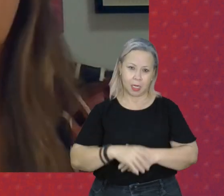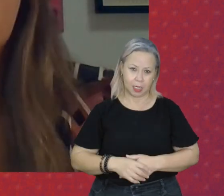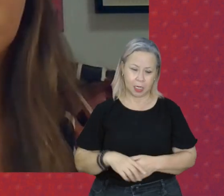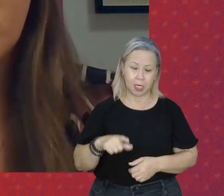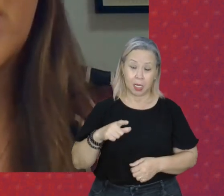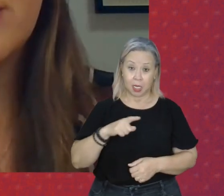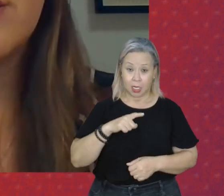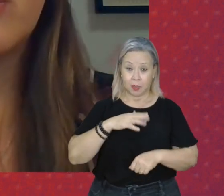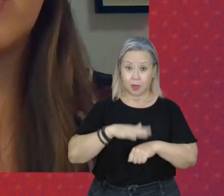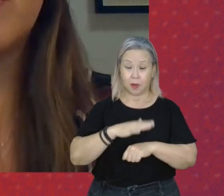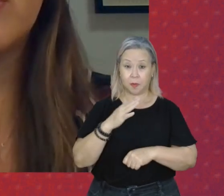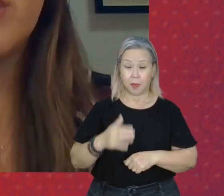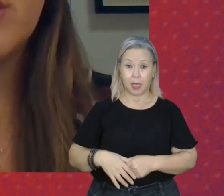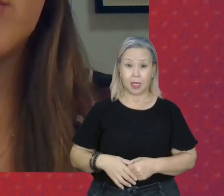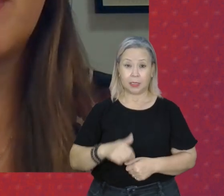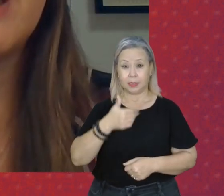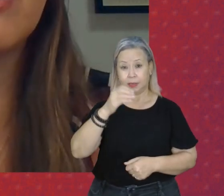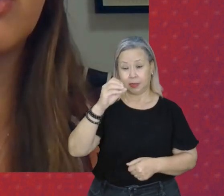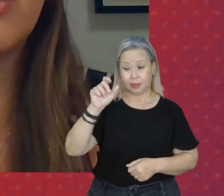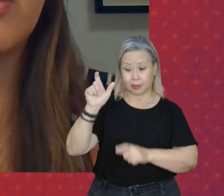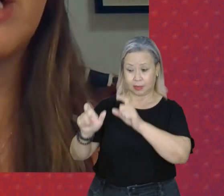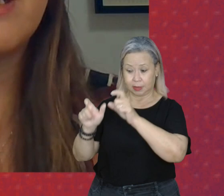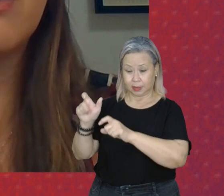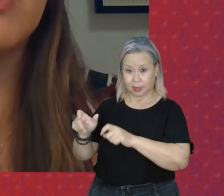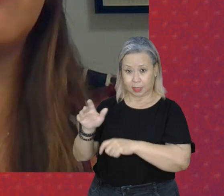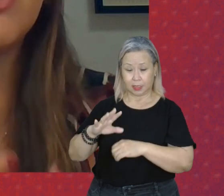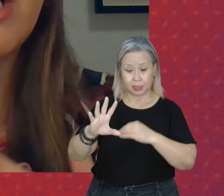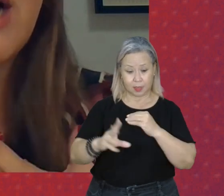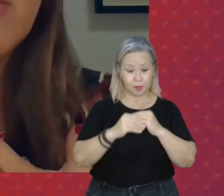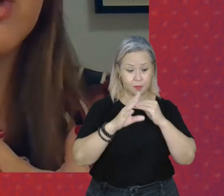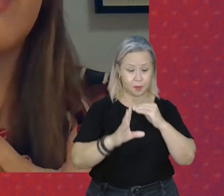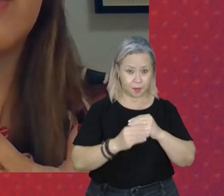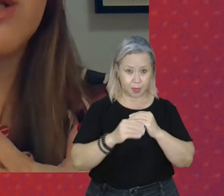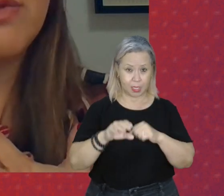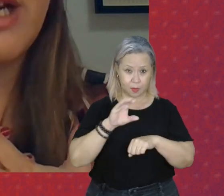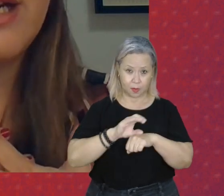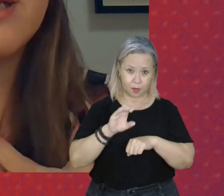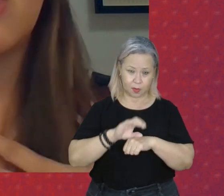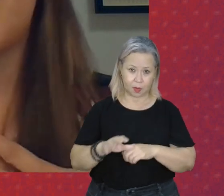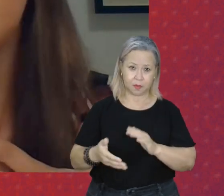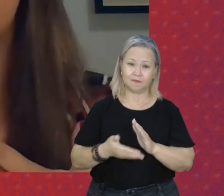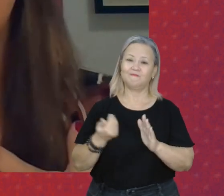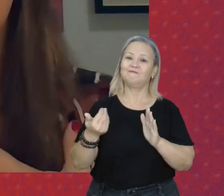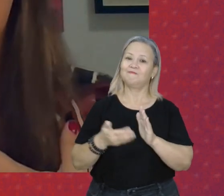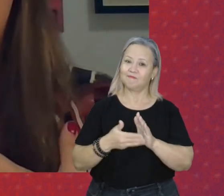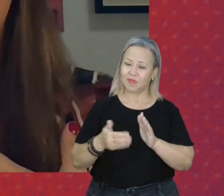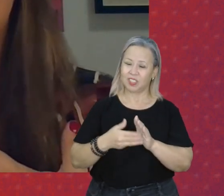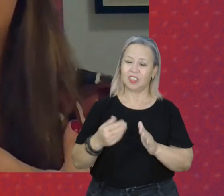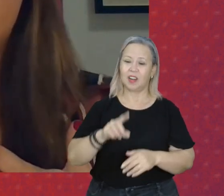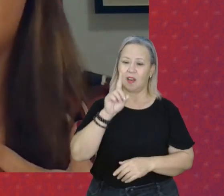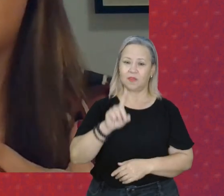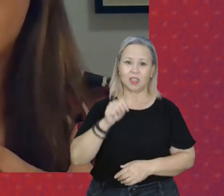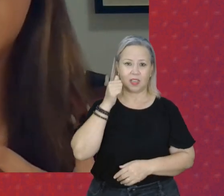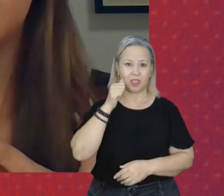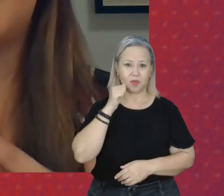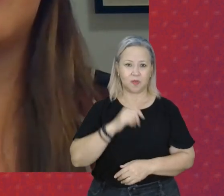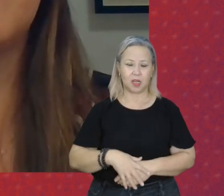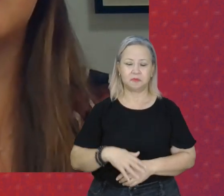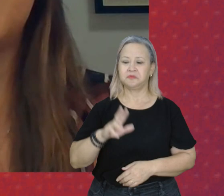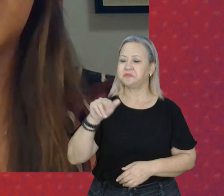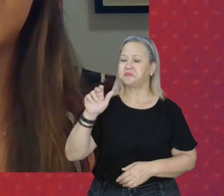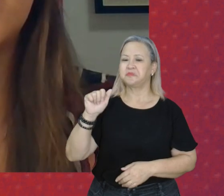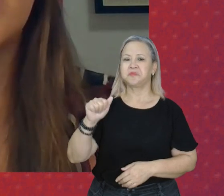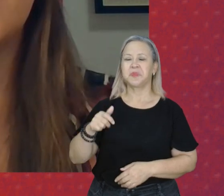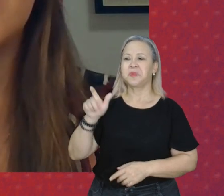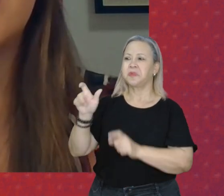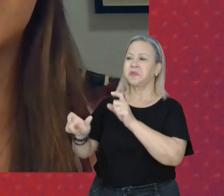100 emendas constitucionais nesses últimos anos, emendas constitucionais que inclusive tiraram direitos das mulheres e jamais fomos chamadas a opinar sobre